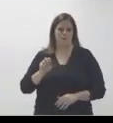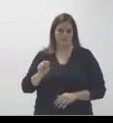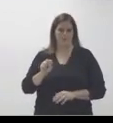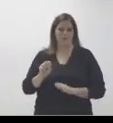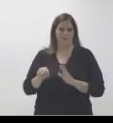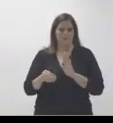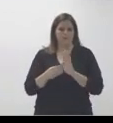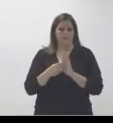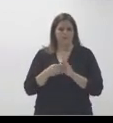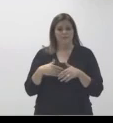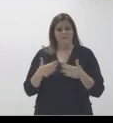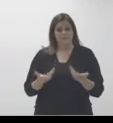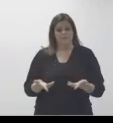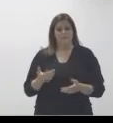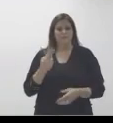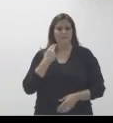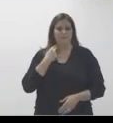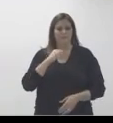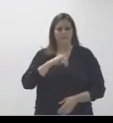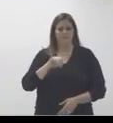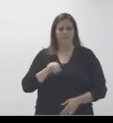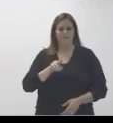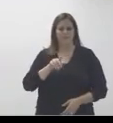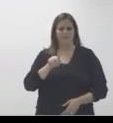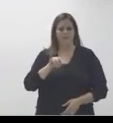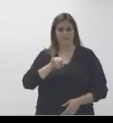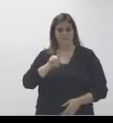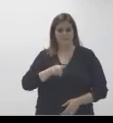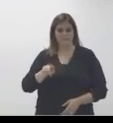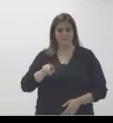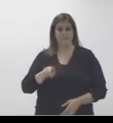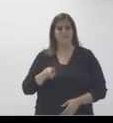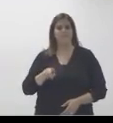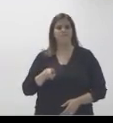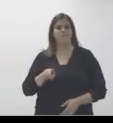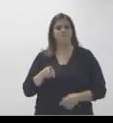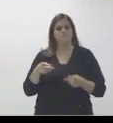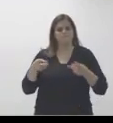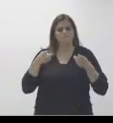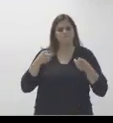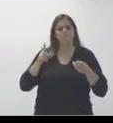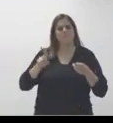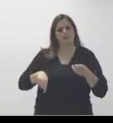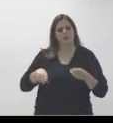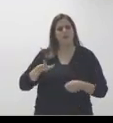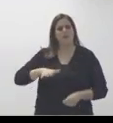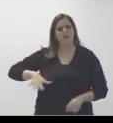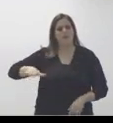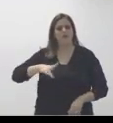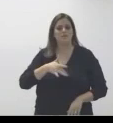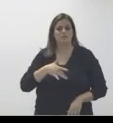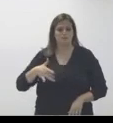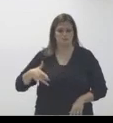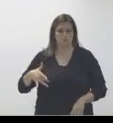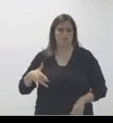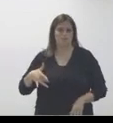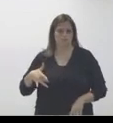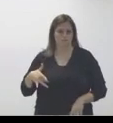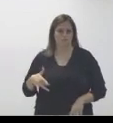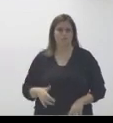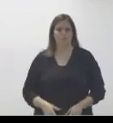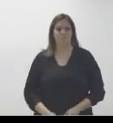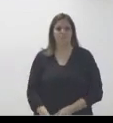pela eg ação que pretende é isso que ela era um equipamento de saúde mas o equipamento de saúde que por ser